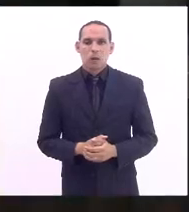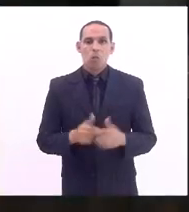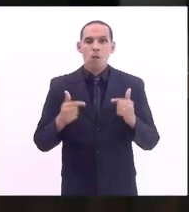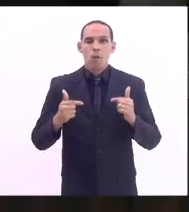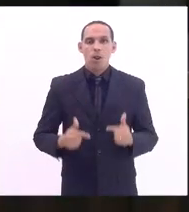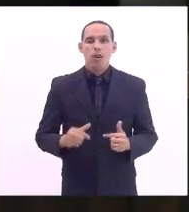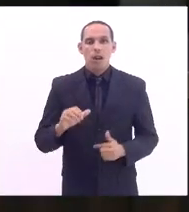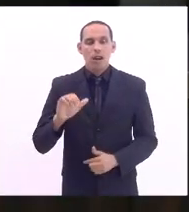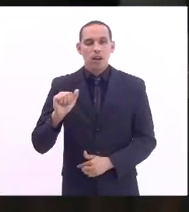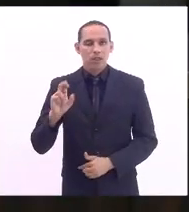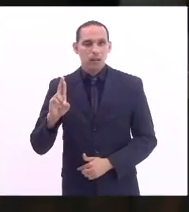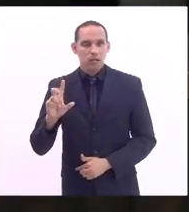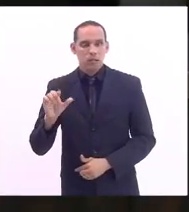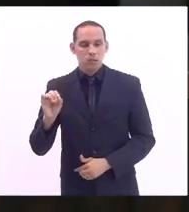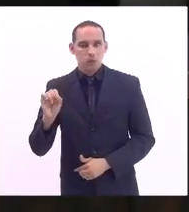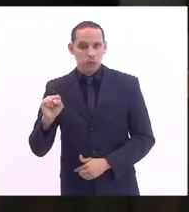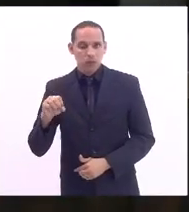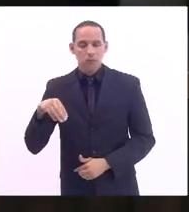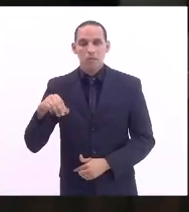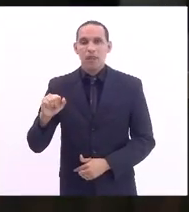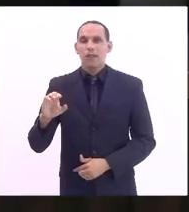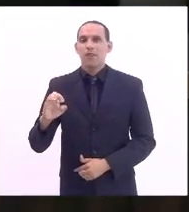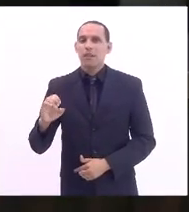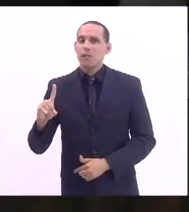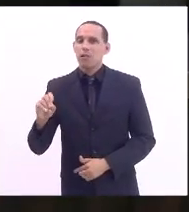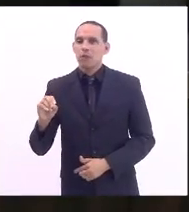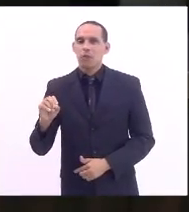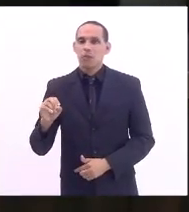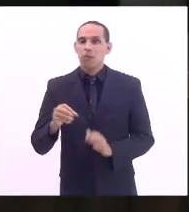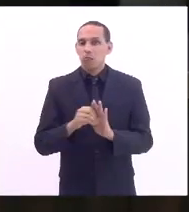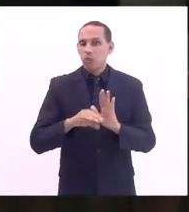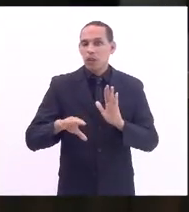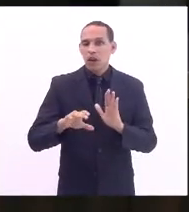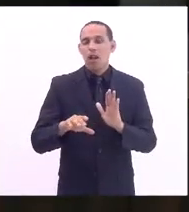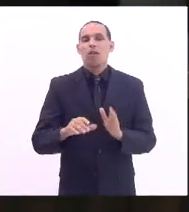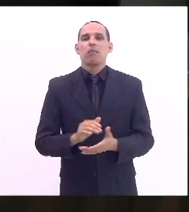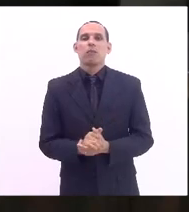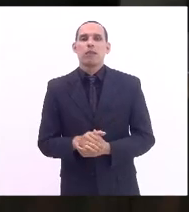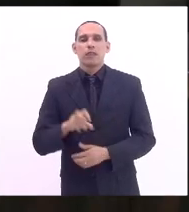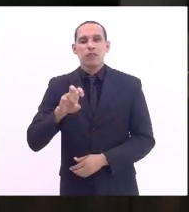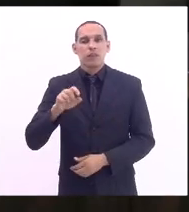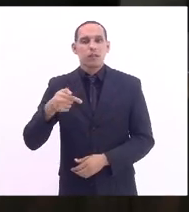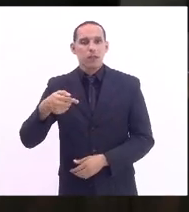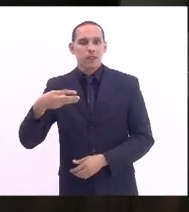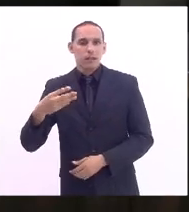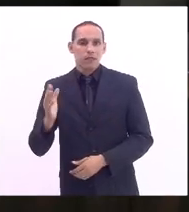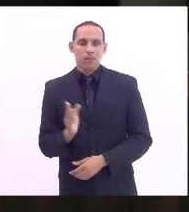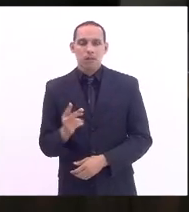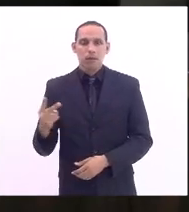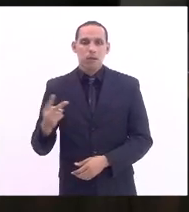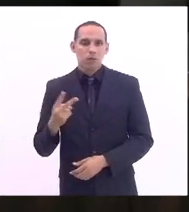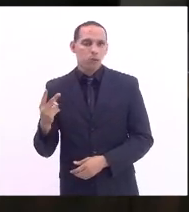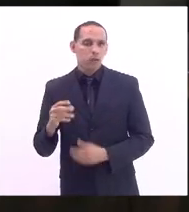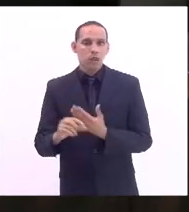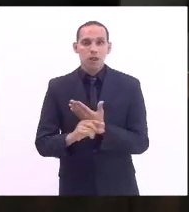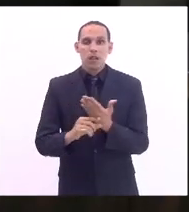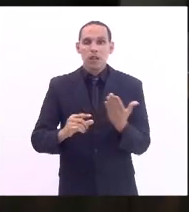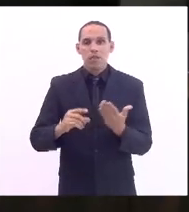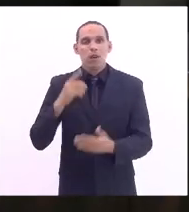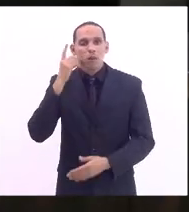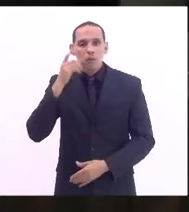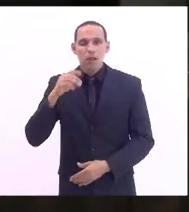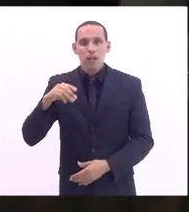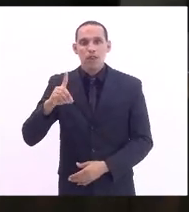Abstenção do Carlos Macedo, deputado Carlos Macedo, abstenção. Indicação legislativa 573-22, de autoria do deputado Marcelo Dino,